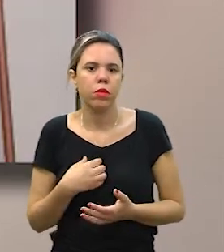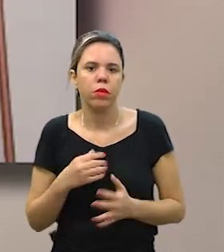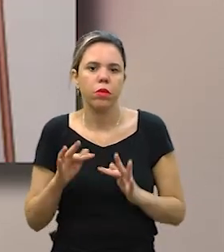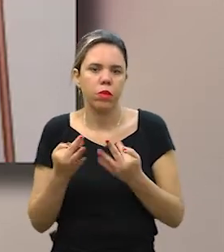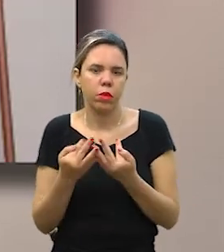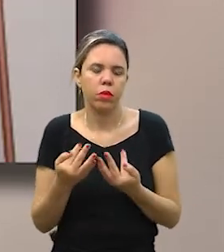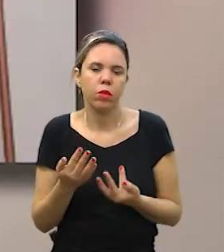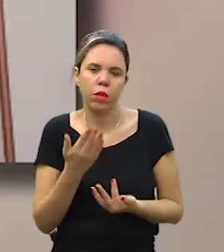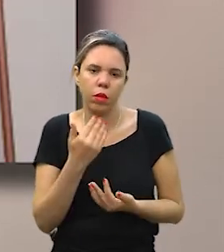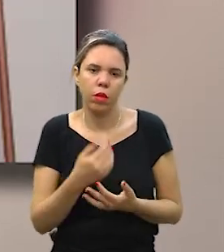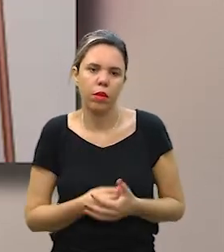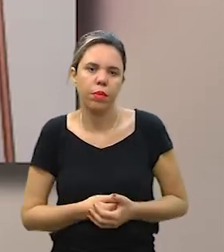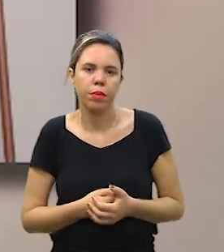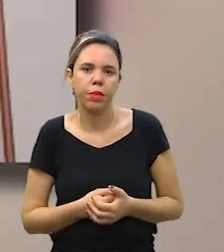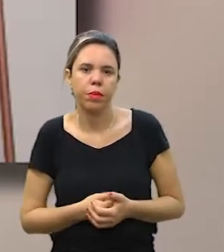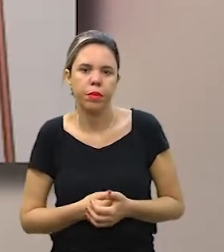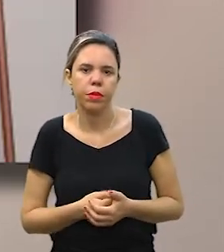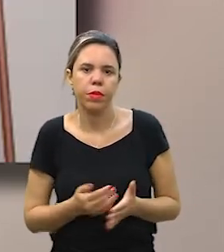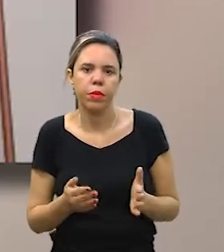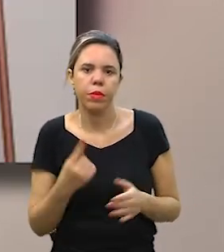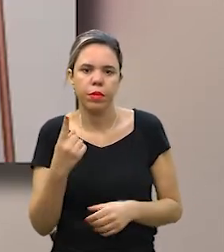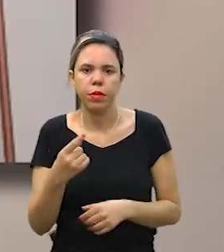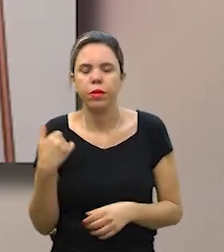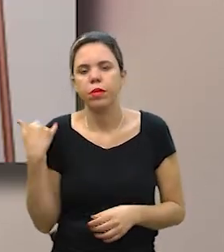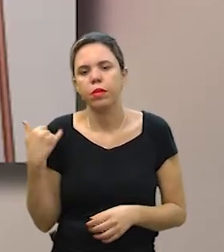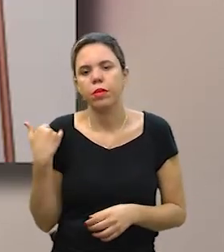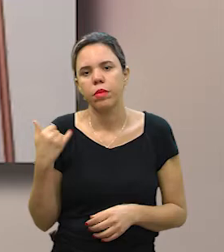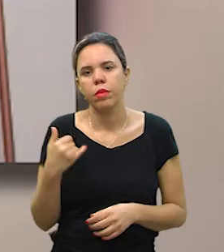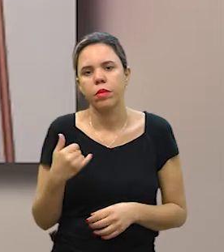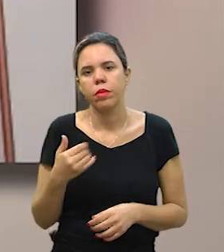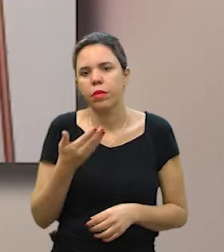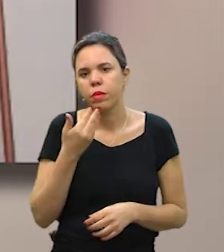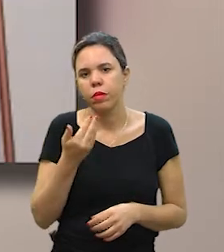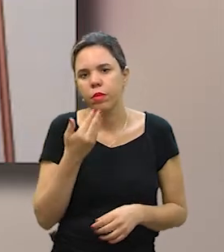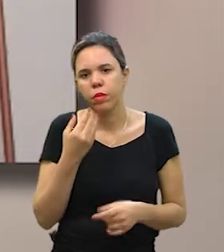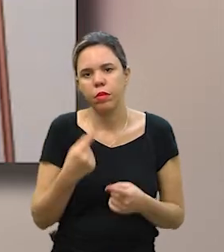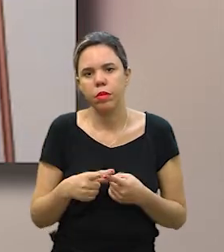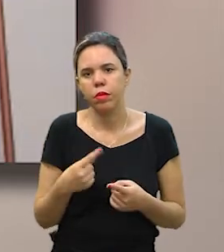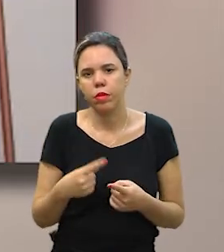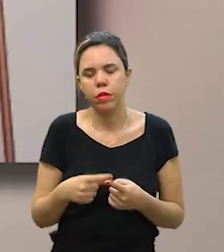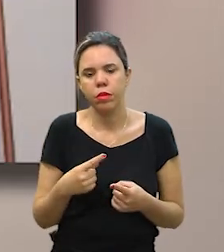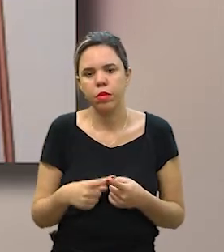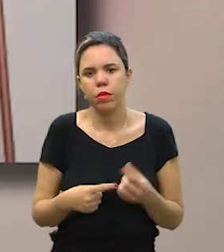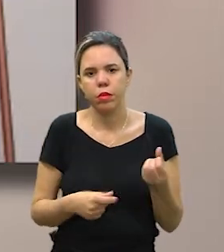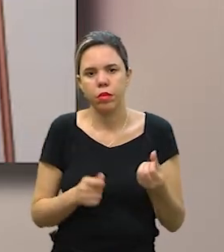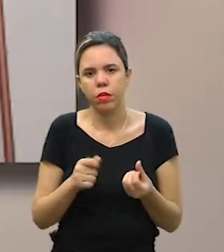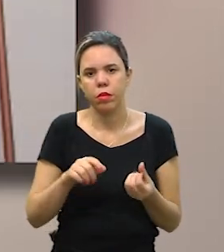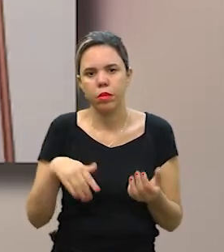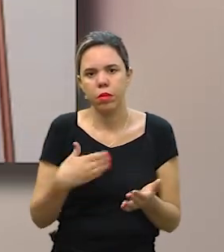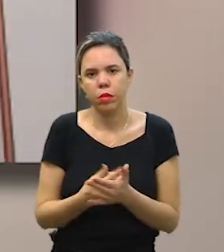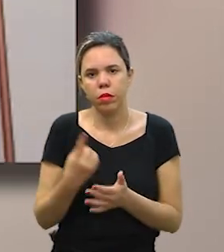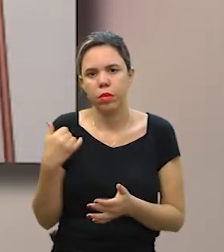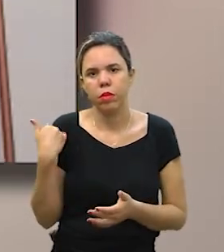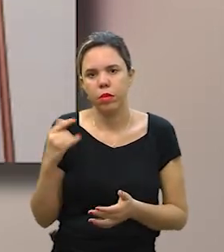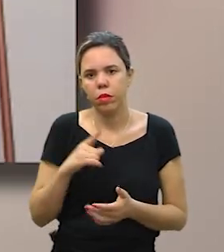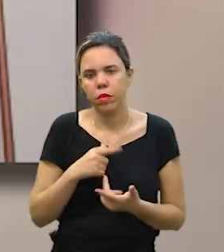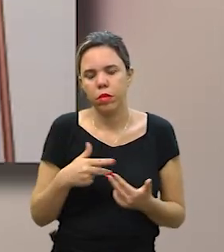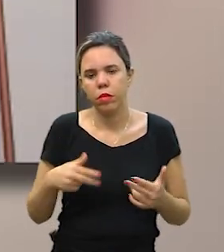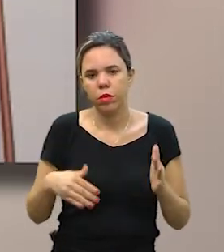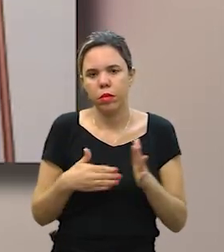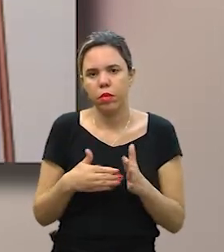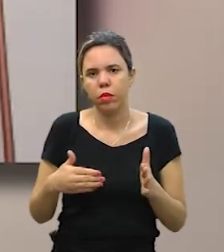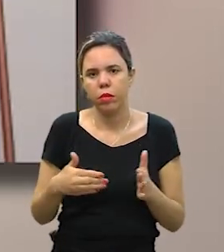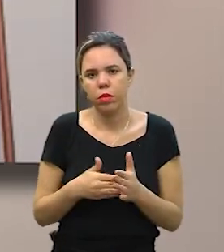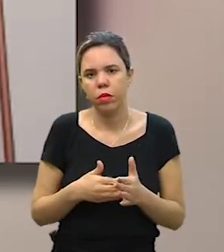maneira como os pais comem. E aí, a partir de 1 ano, fica um pouquinho mais fácil, porque do 6º mês a 1 ano, a gente tem